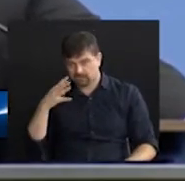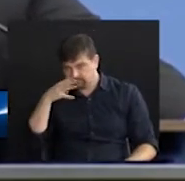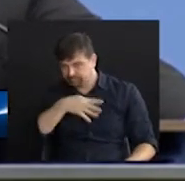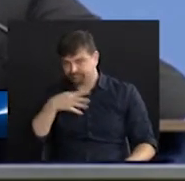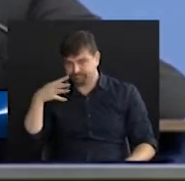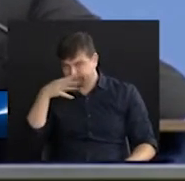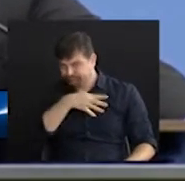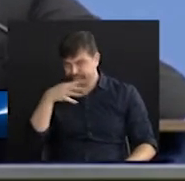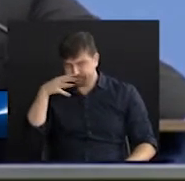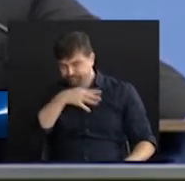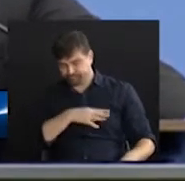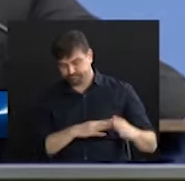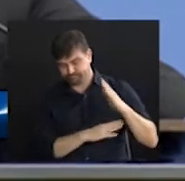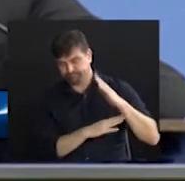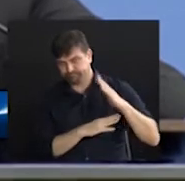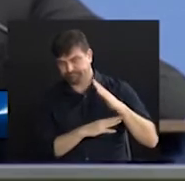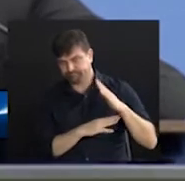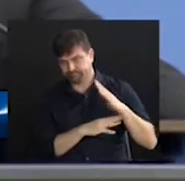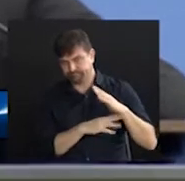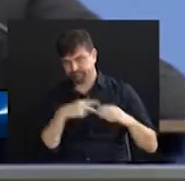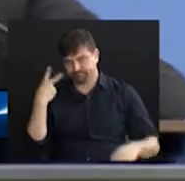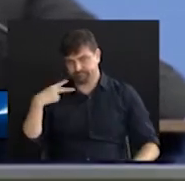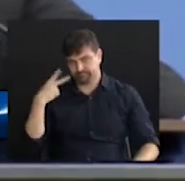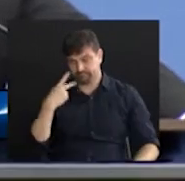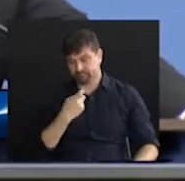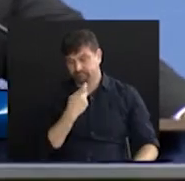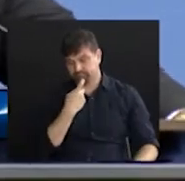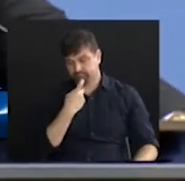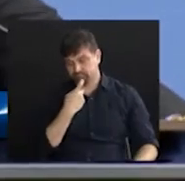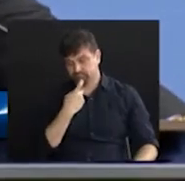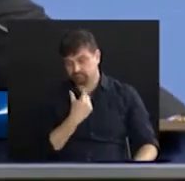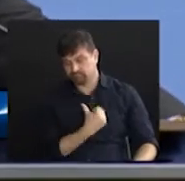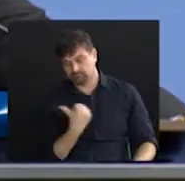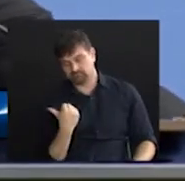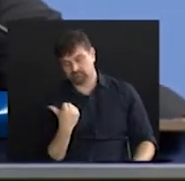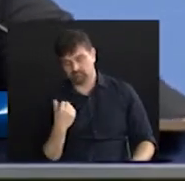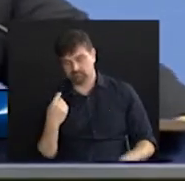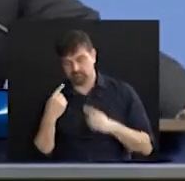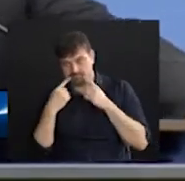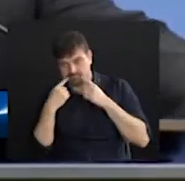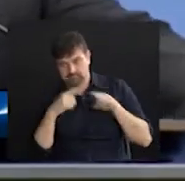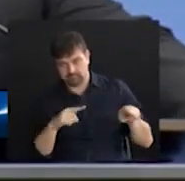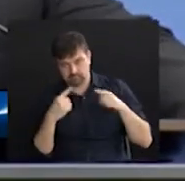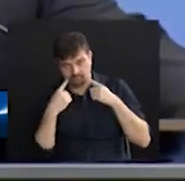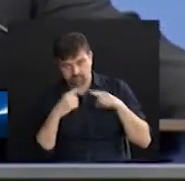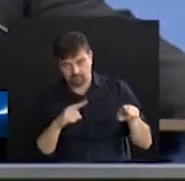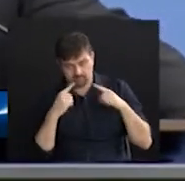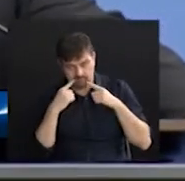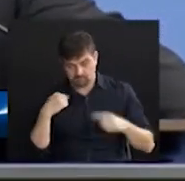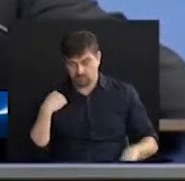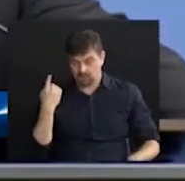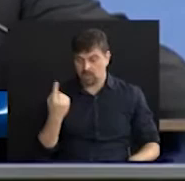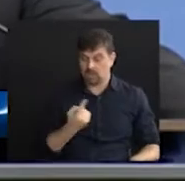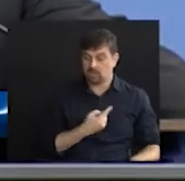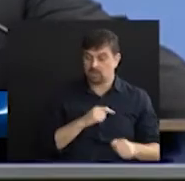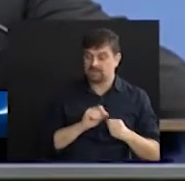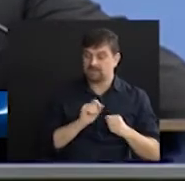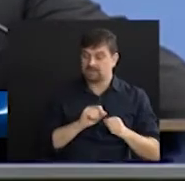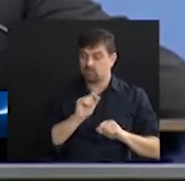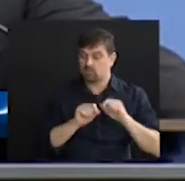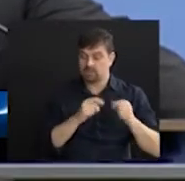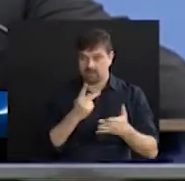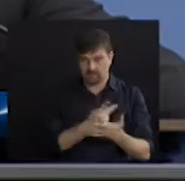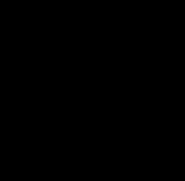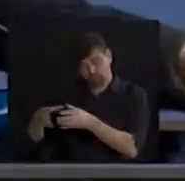desta casa, alegando que nós estamos vendendo a saúde